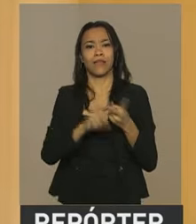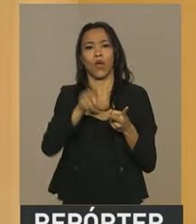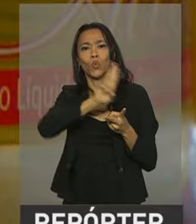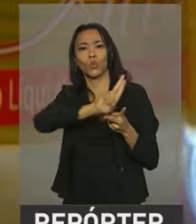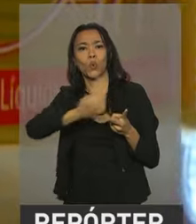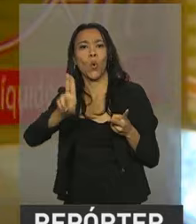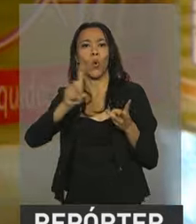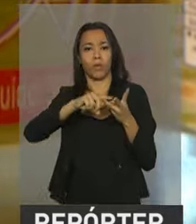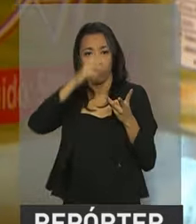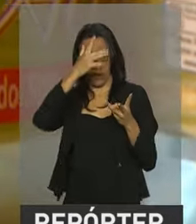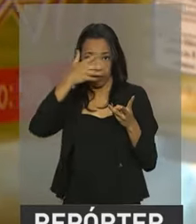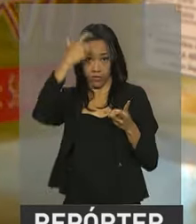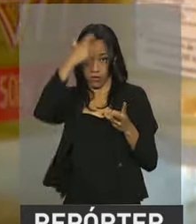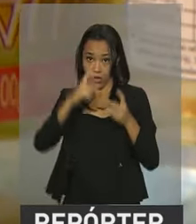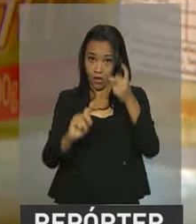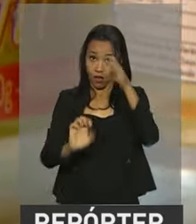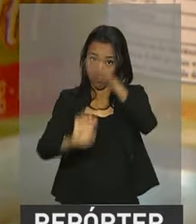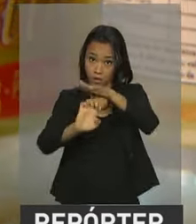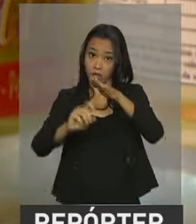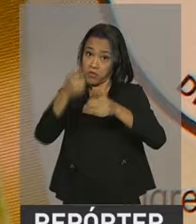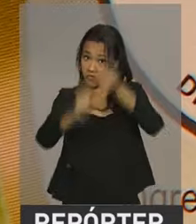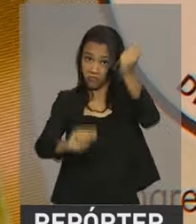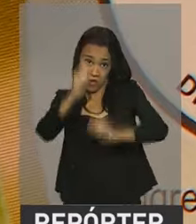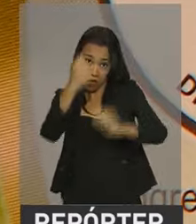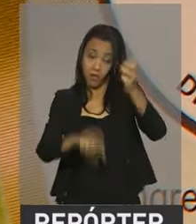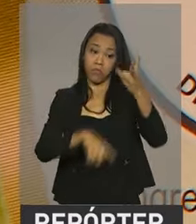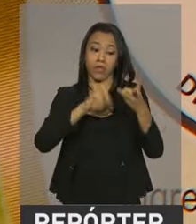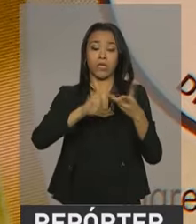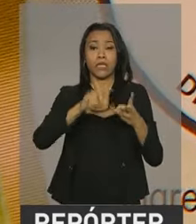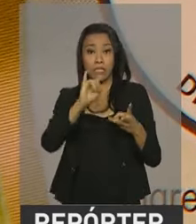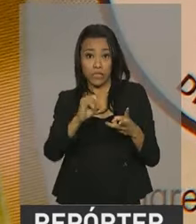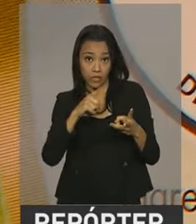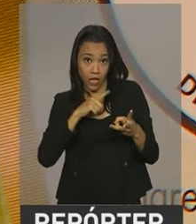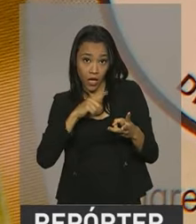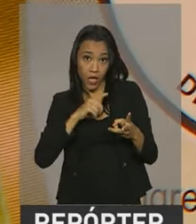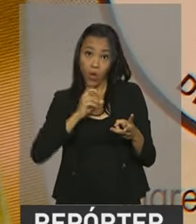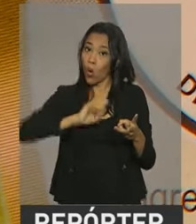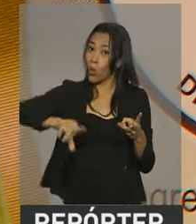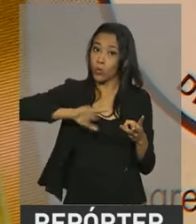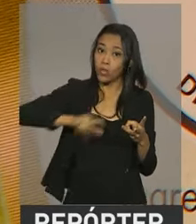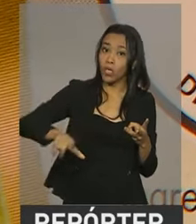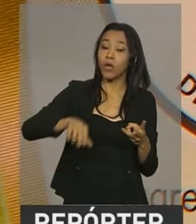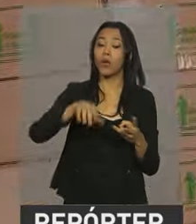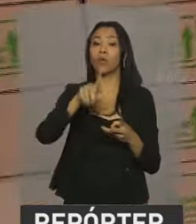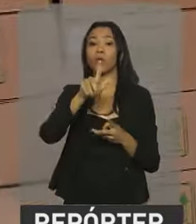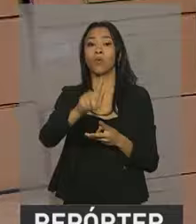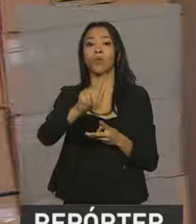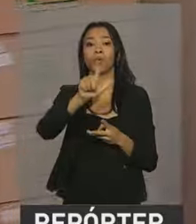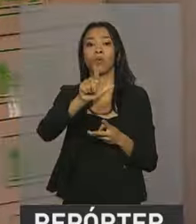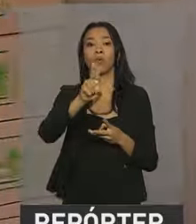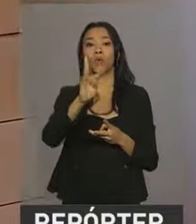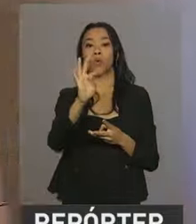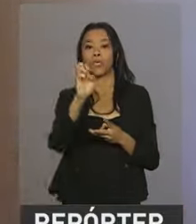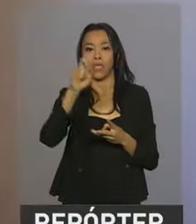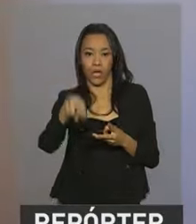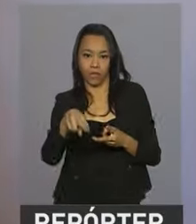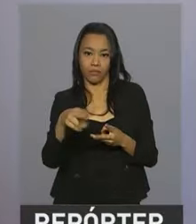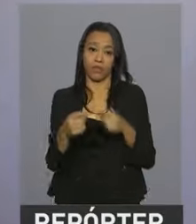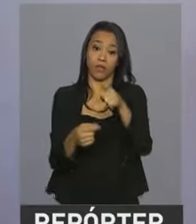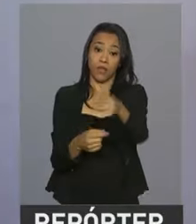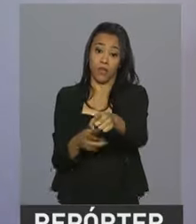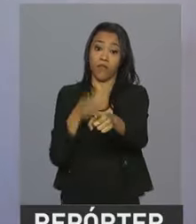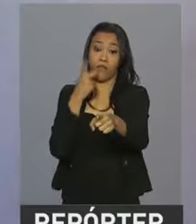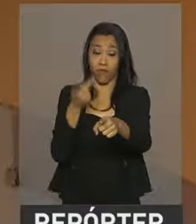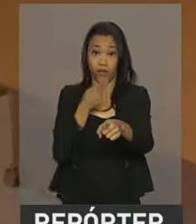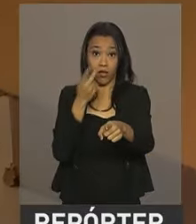do produtor é obrigatório até mesmo informar se o produto contém ou não glúten a eleg acredita que o manual